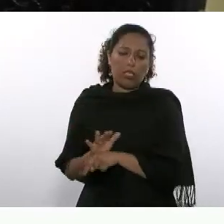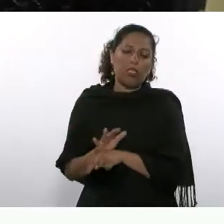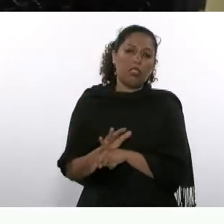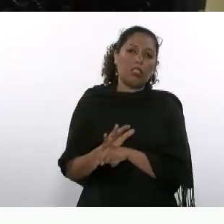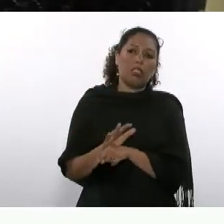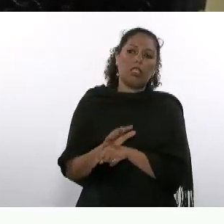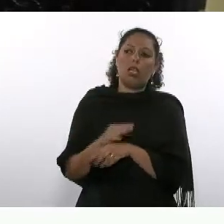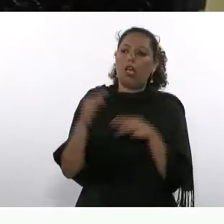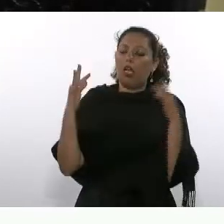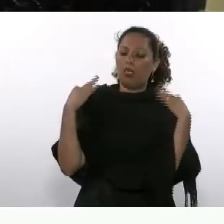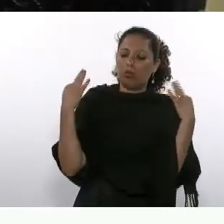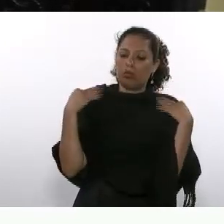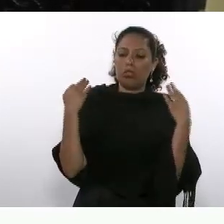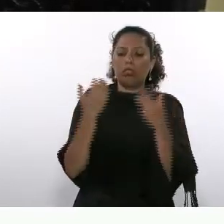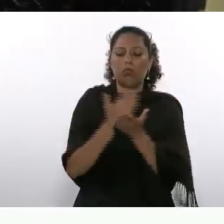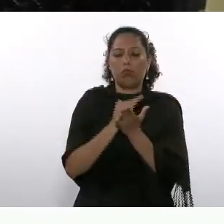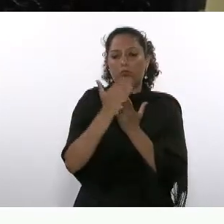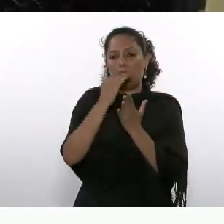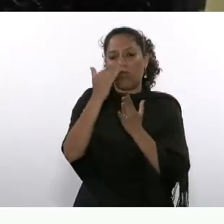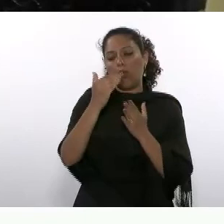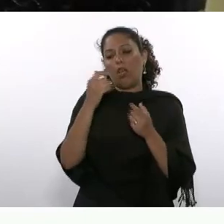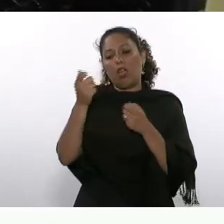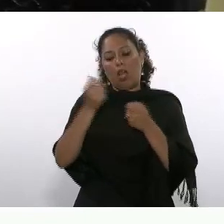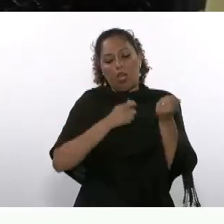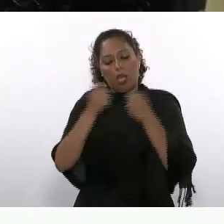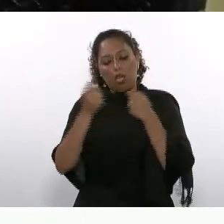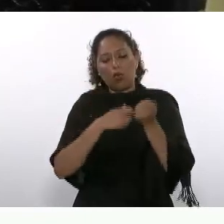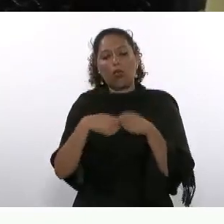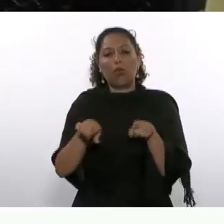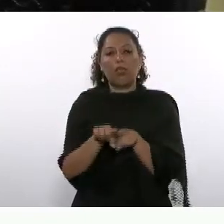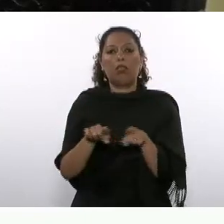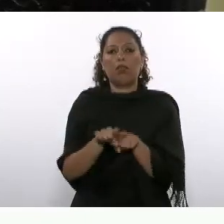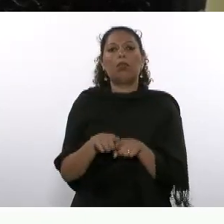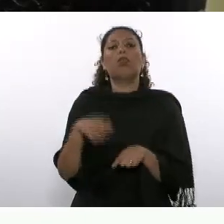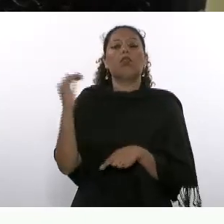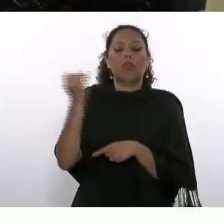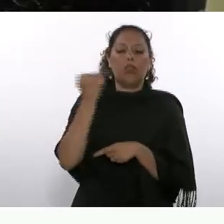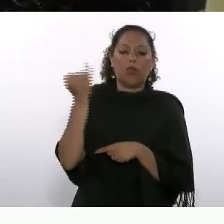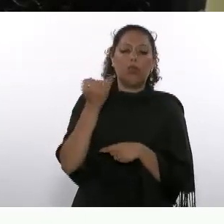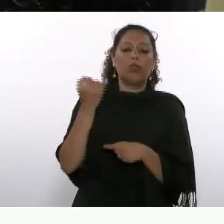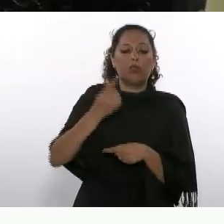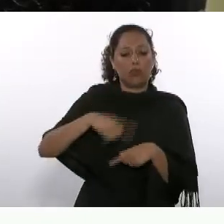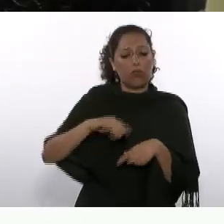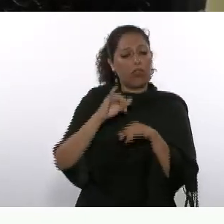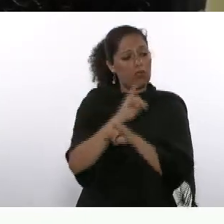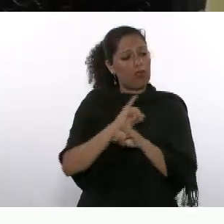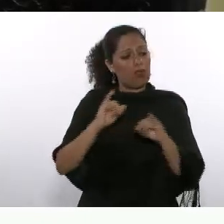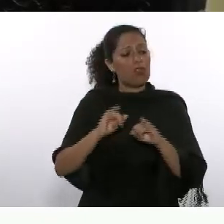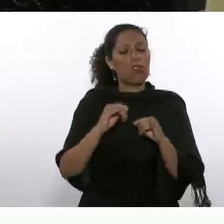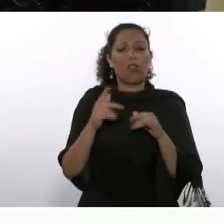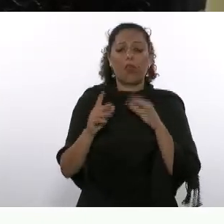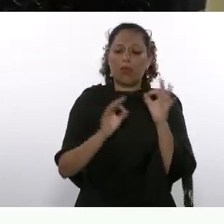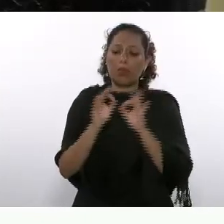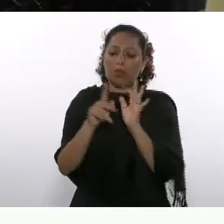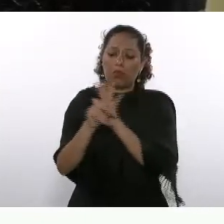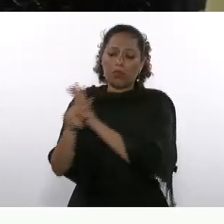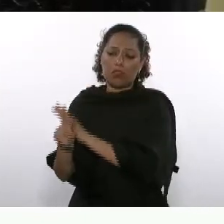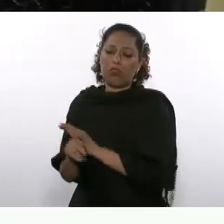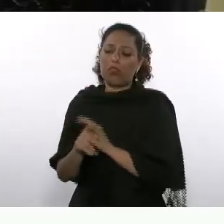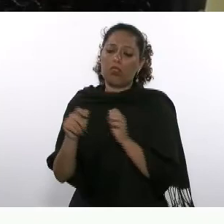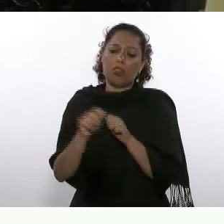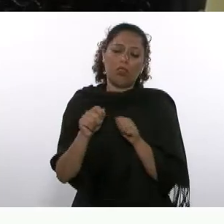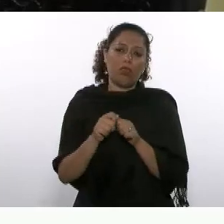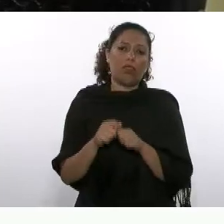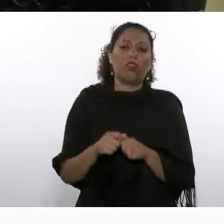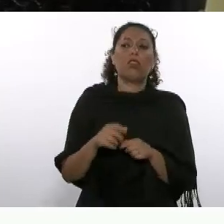de turismo, de negócios no Rio de Janeiro. Então é necessário que a gente proponha e efetivamente faça as coisas acontecerem. E